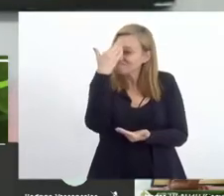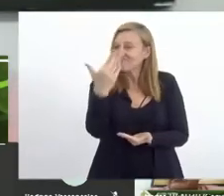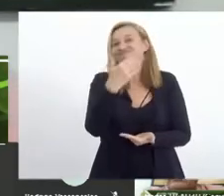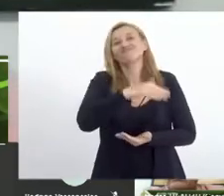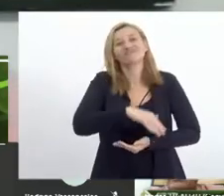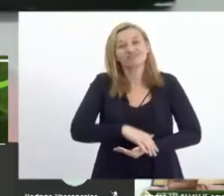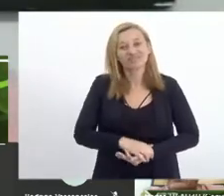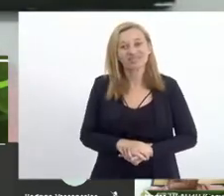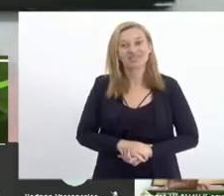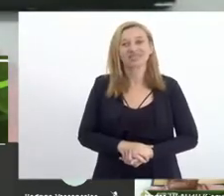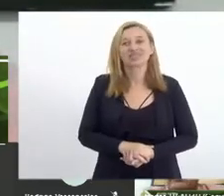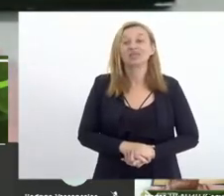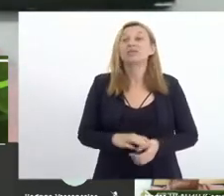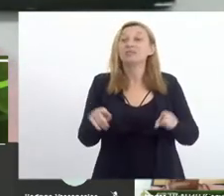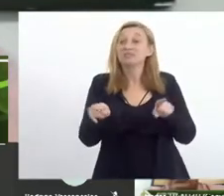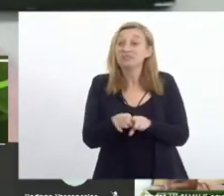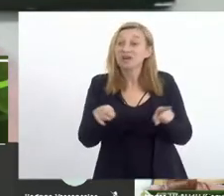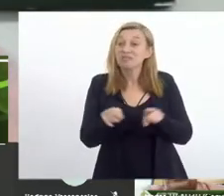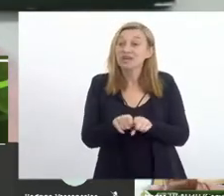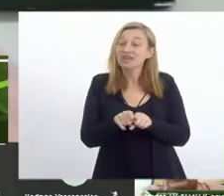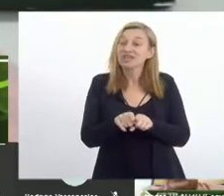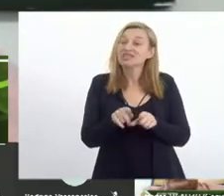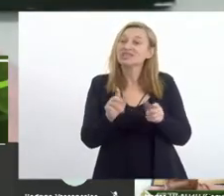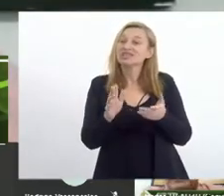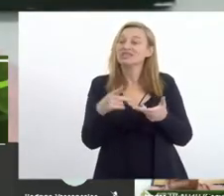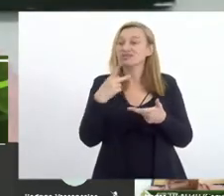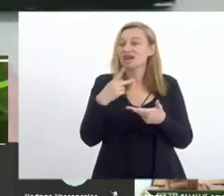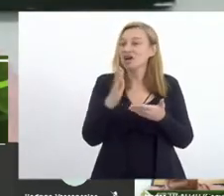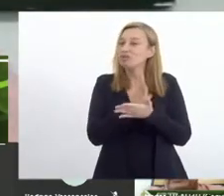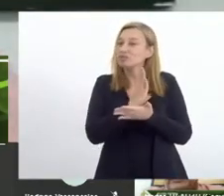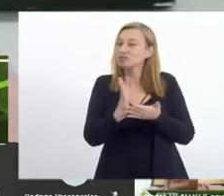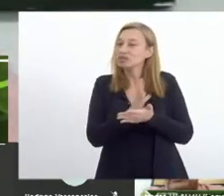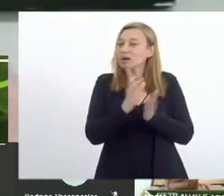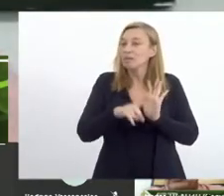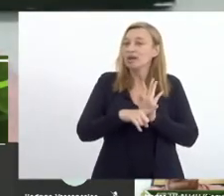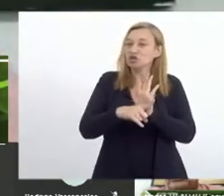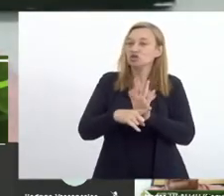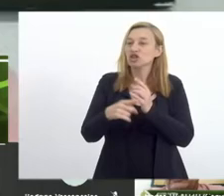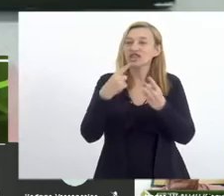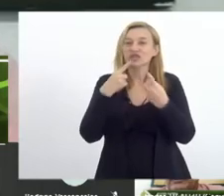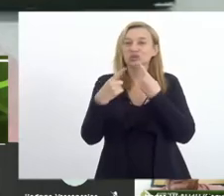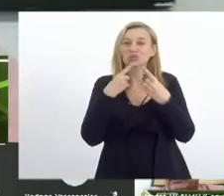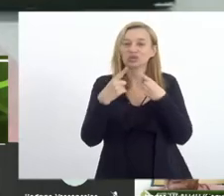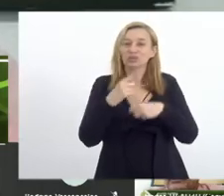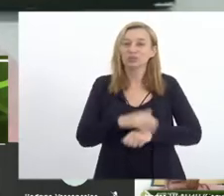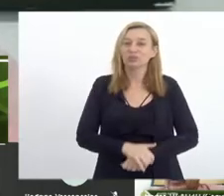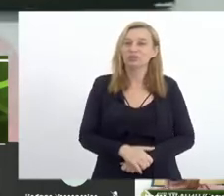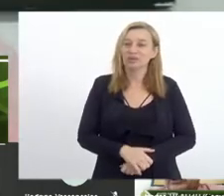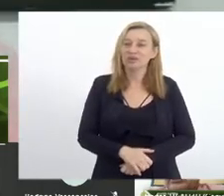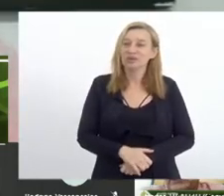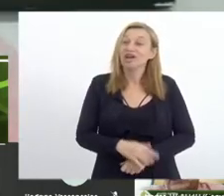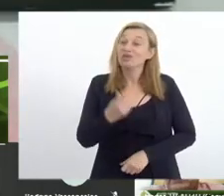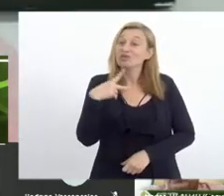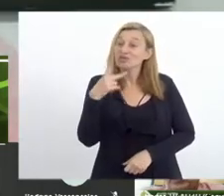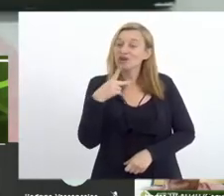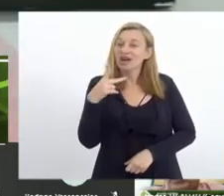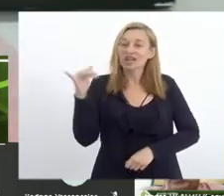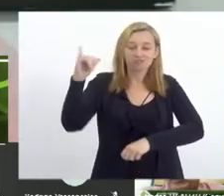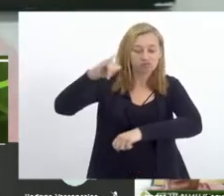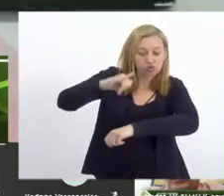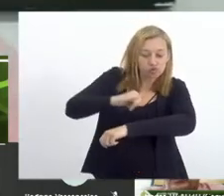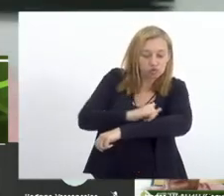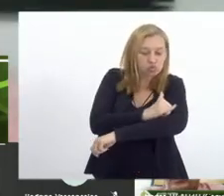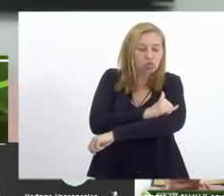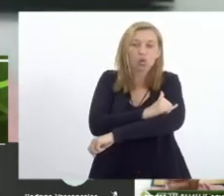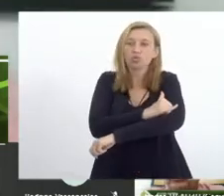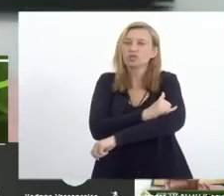agradecer. Também fazer algumas menções, deputada, para ajudar aí na nossa discussão. Quando a gente fala em aeroporto, a gente não